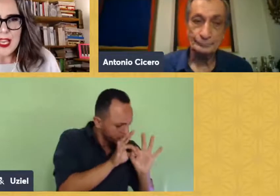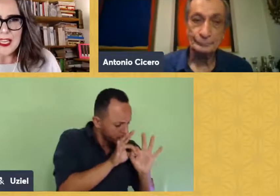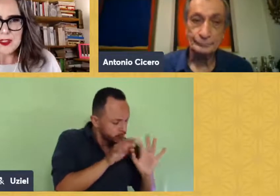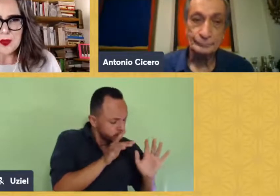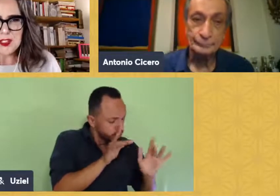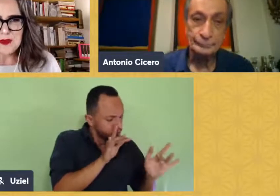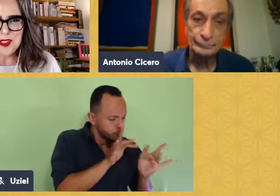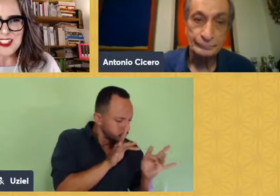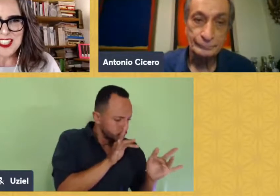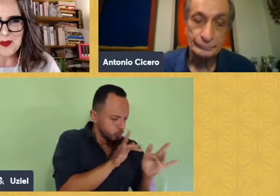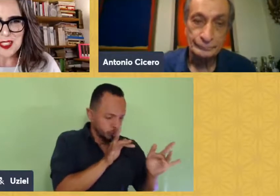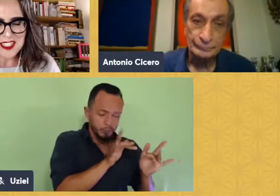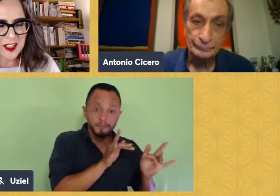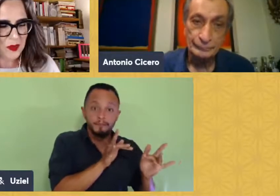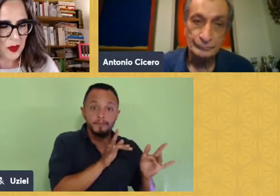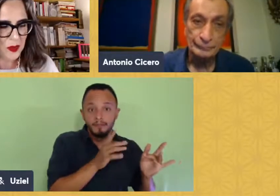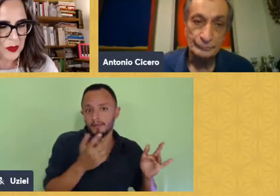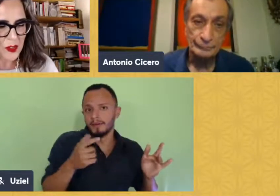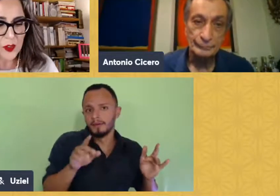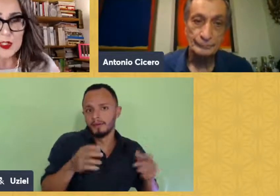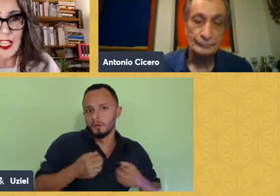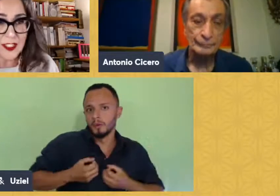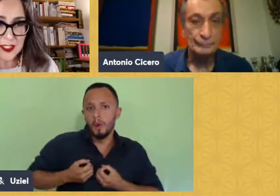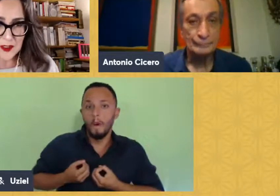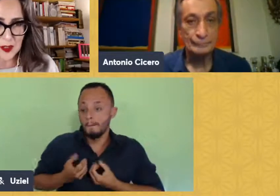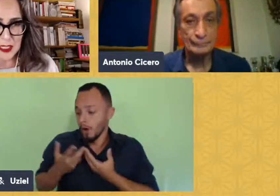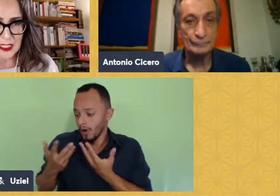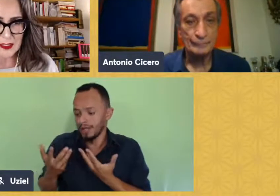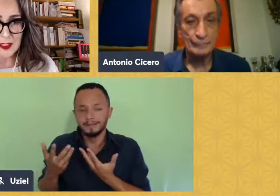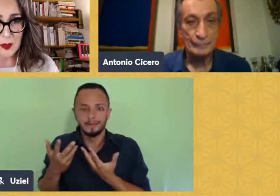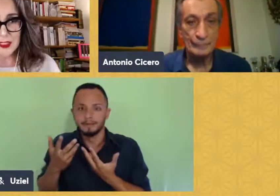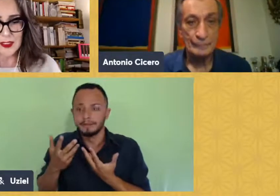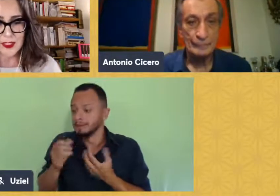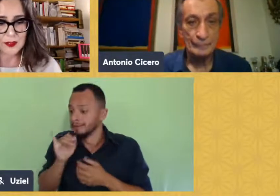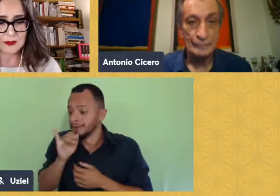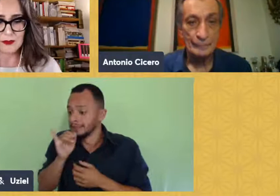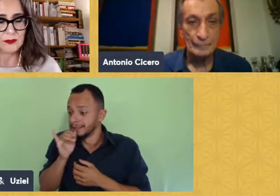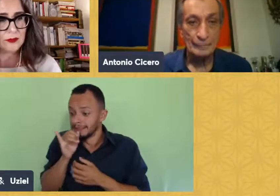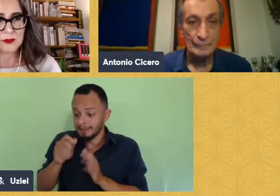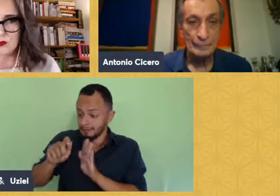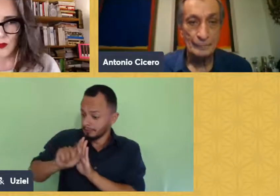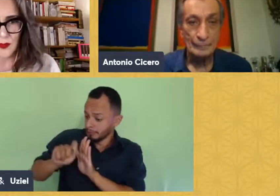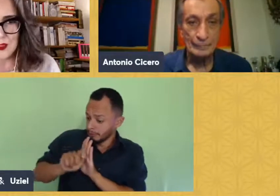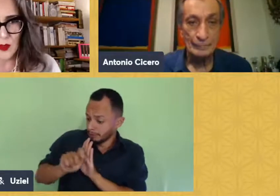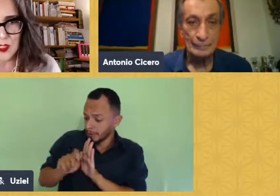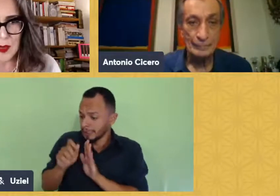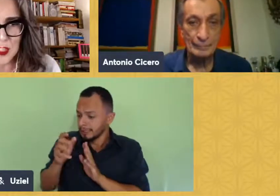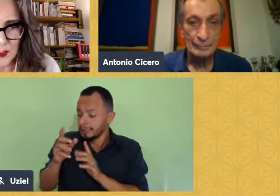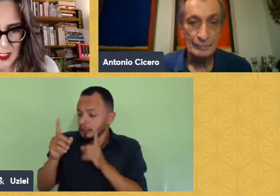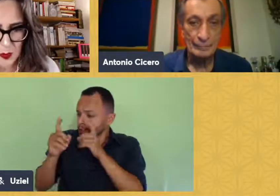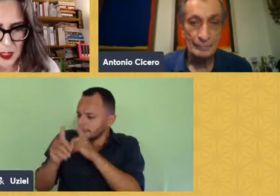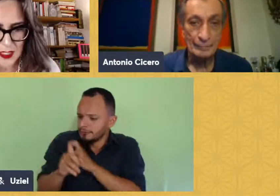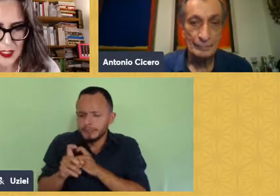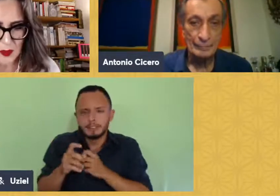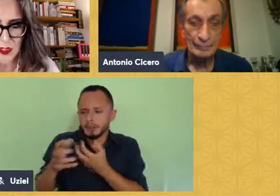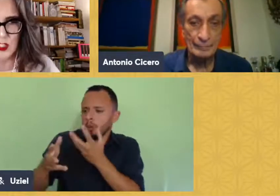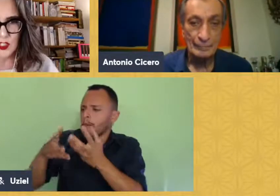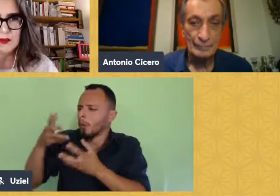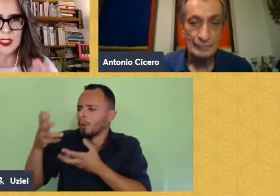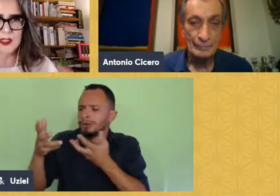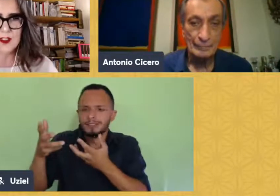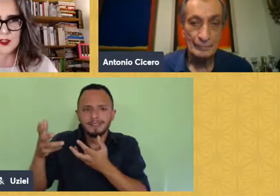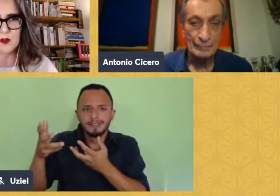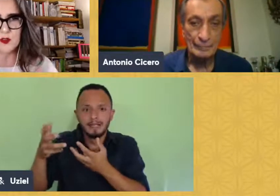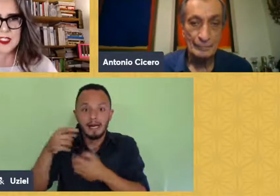um poeta pode ter, por exemplo, dificuldade de escrever uma letra e o letrista não ser capaz de fazer poesia, ou